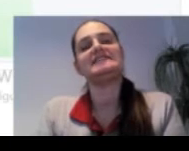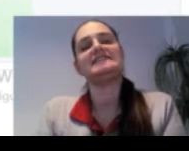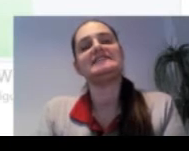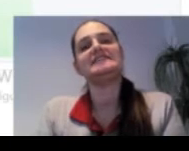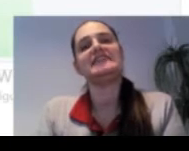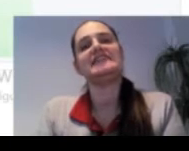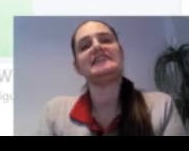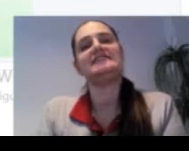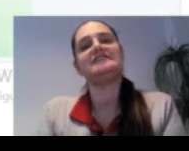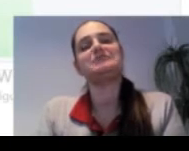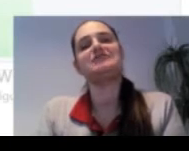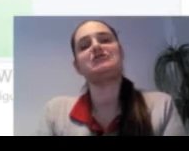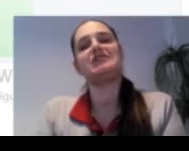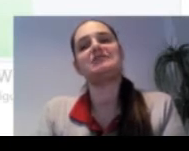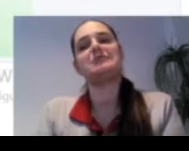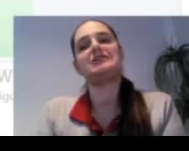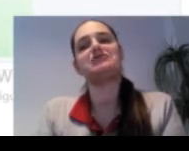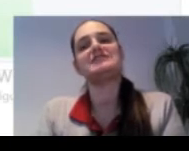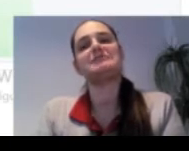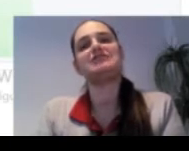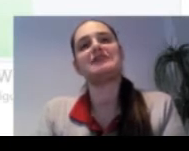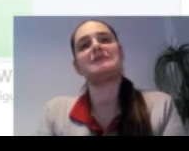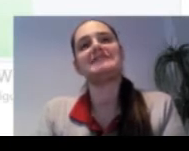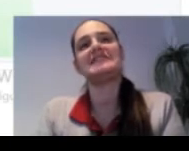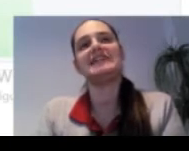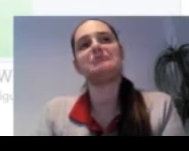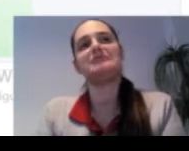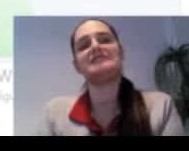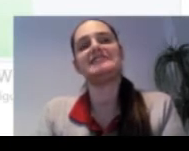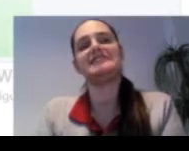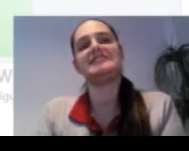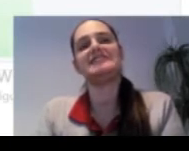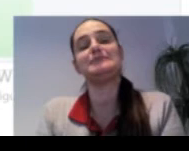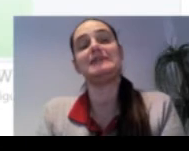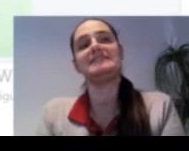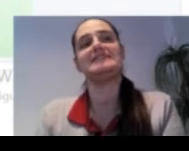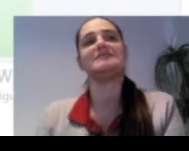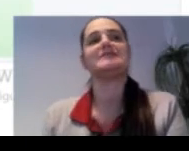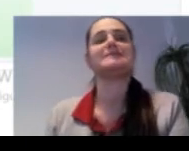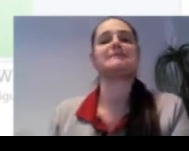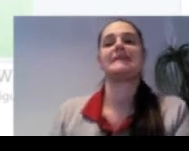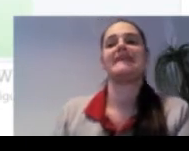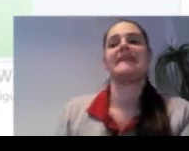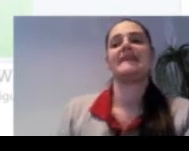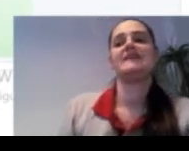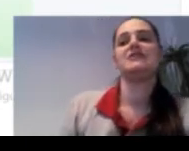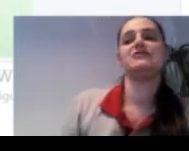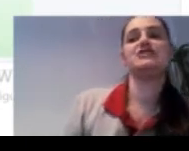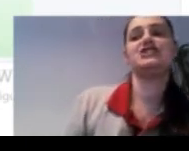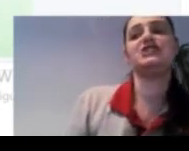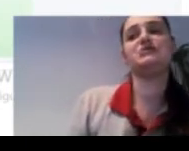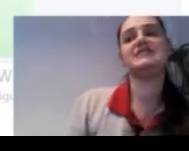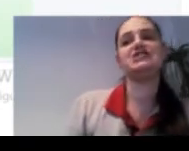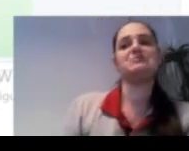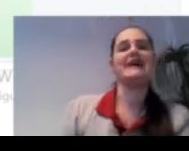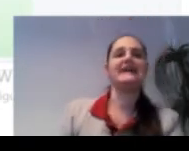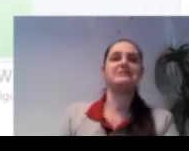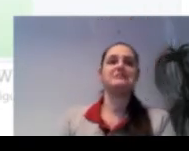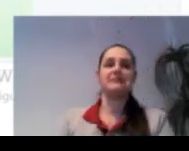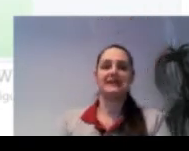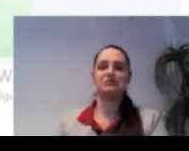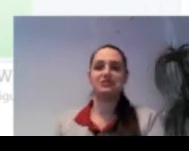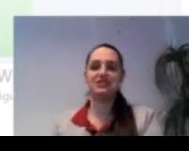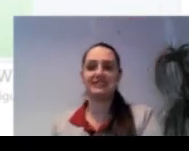tentar fazer uma videoaula para justamente ficar mais claro para vocês a explicação. Hoje é dia 12